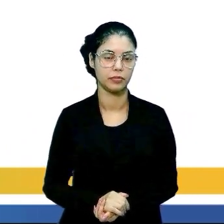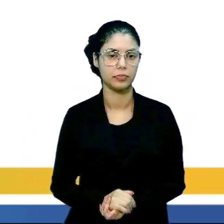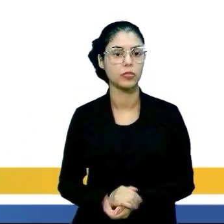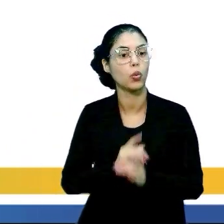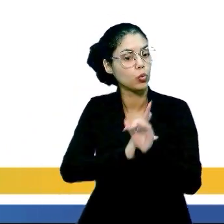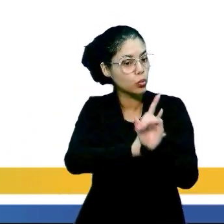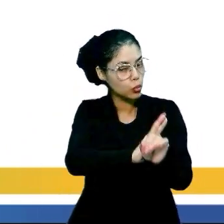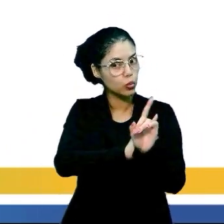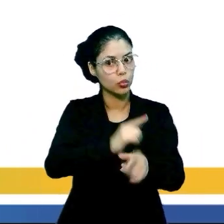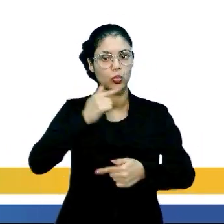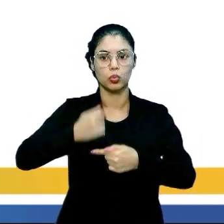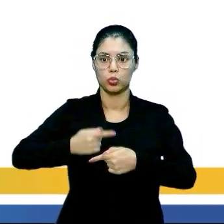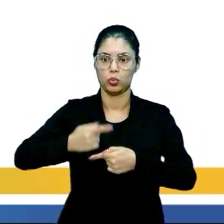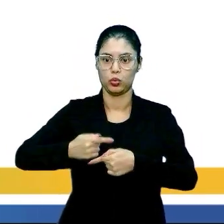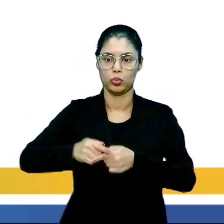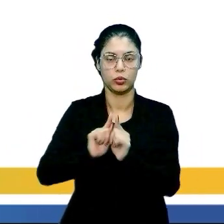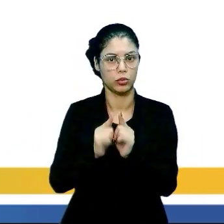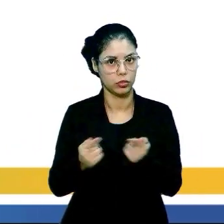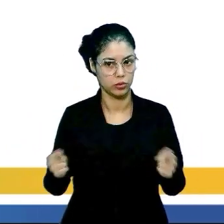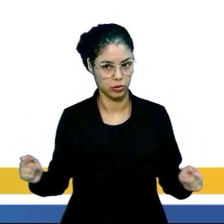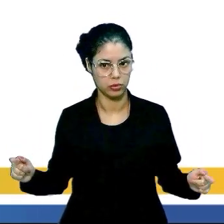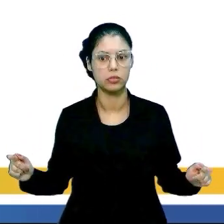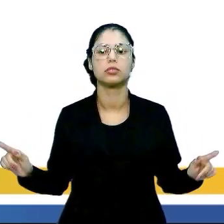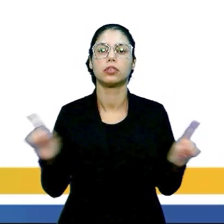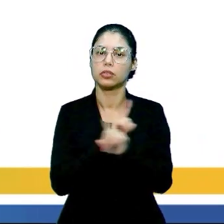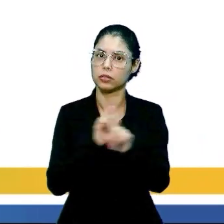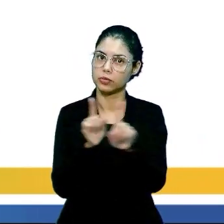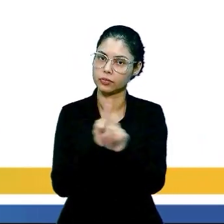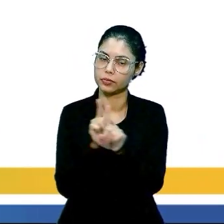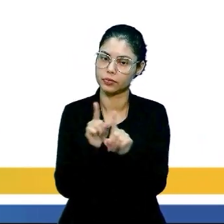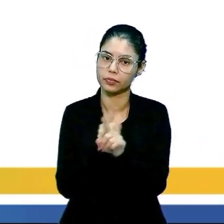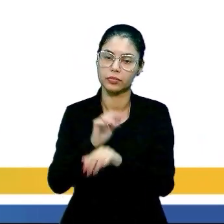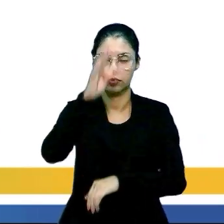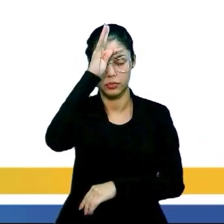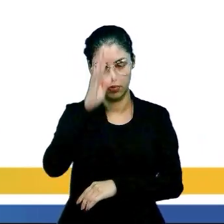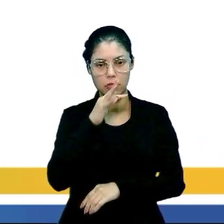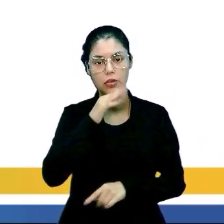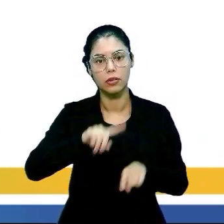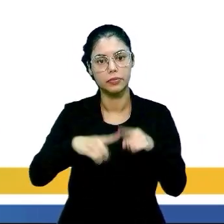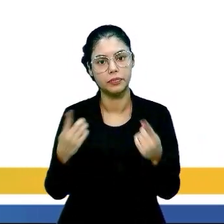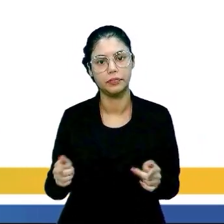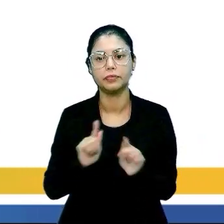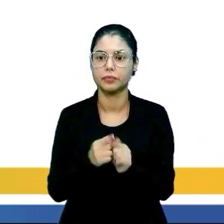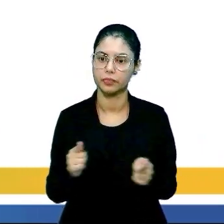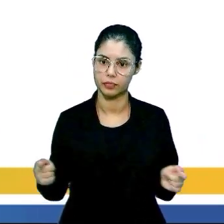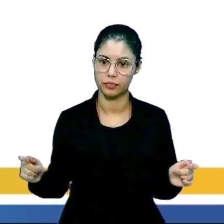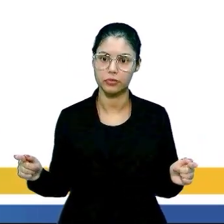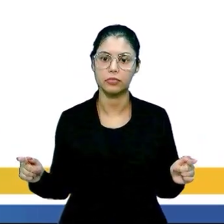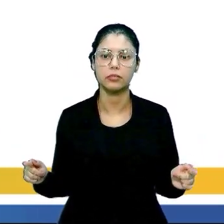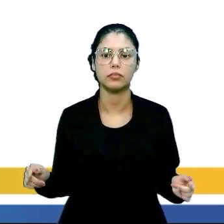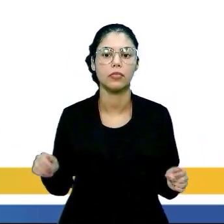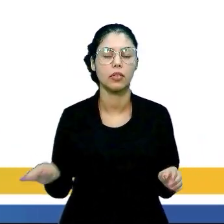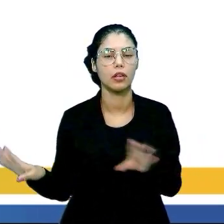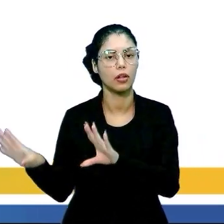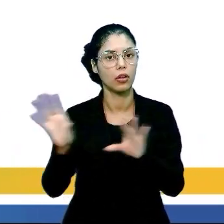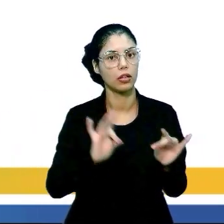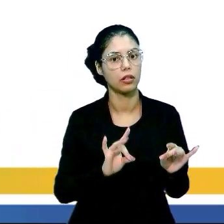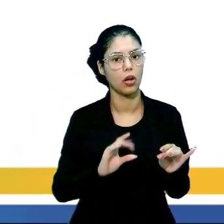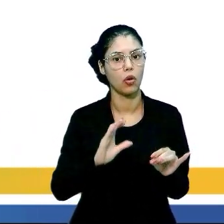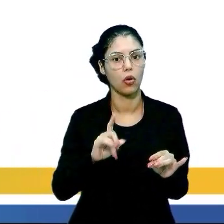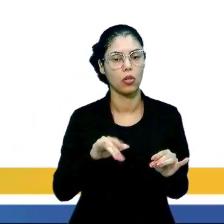de seguir a gramática normativa, não a gramática normativa tradicional, mas a gramática de modo que eu traga uma